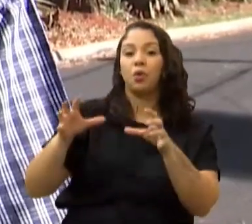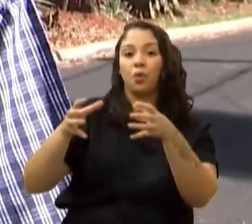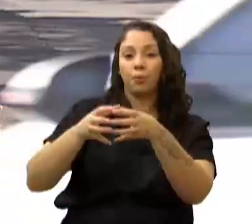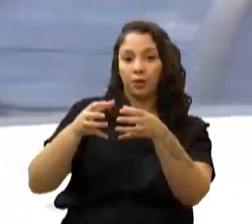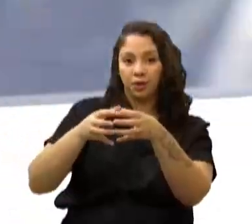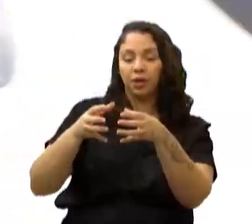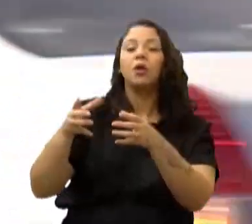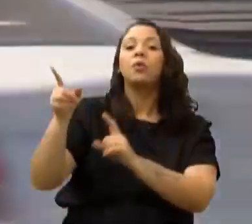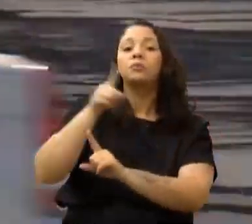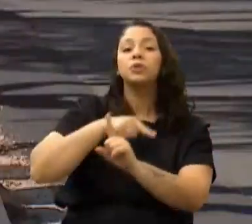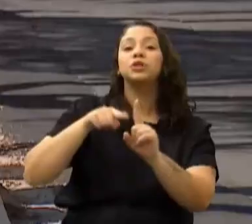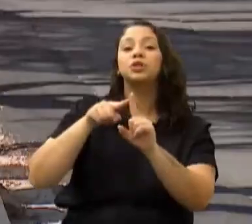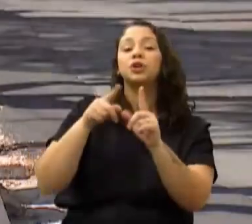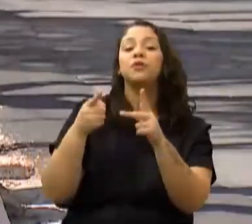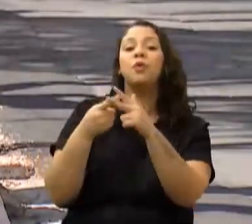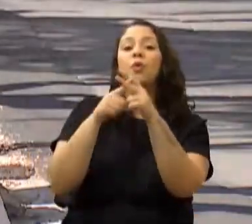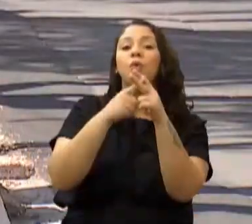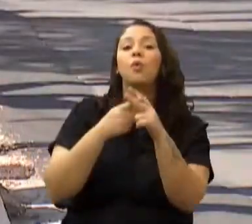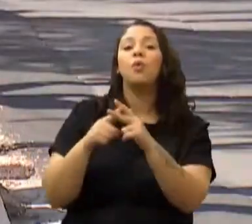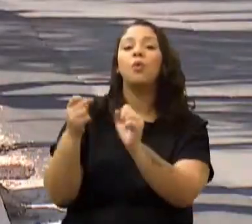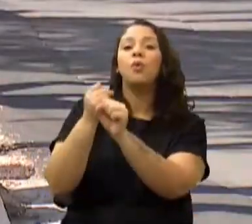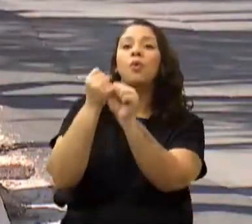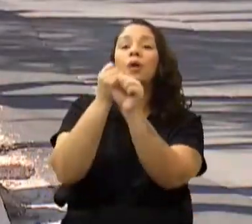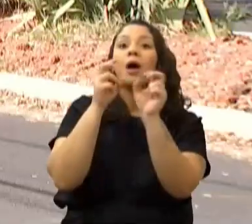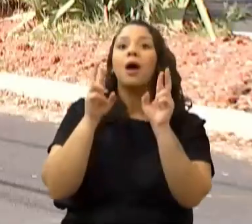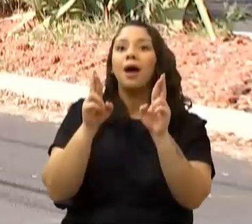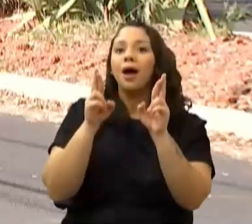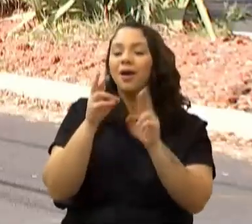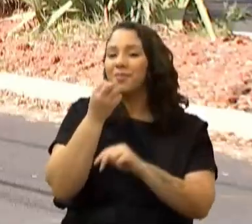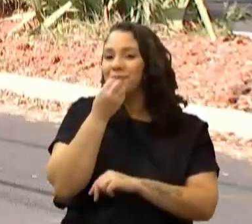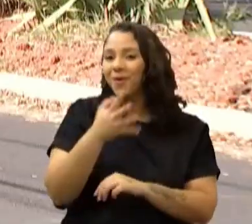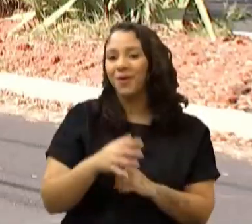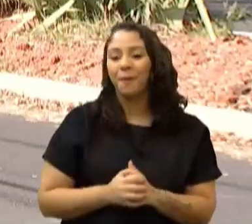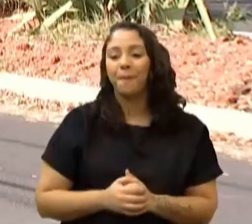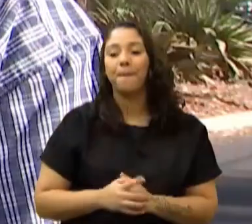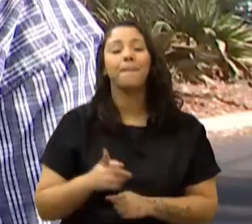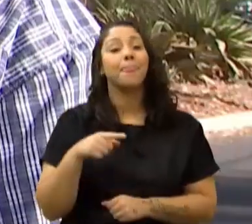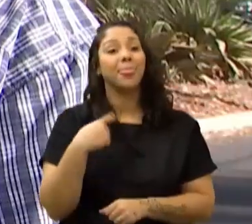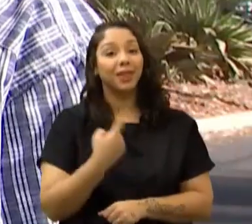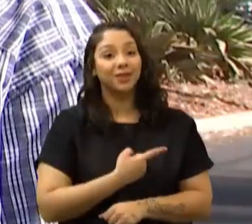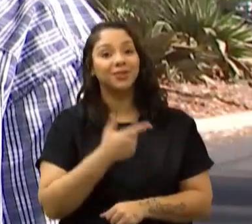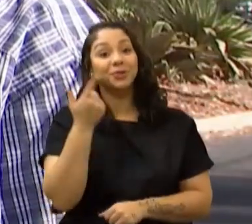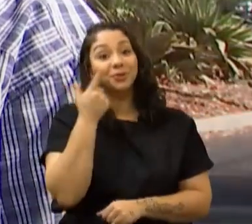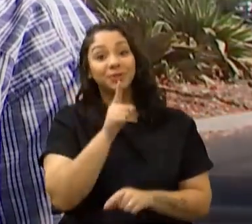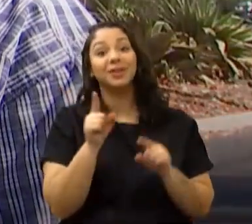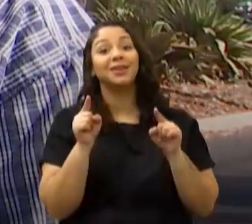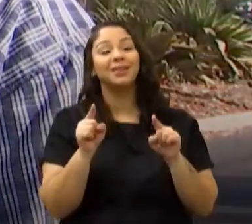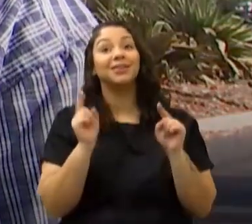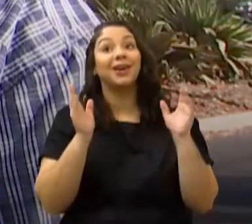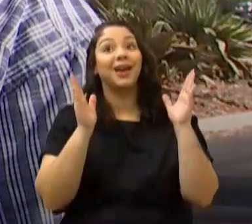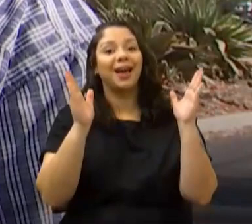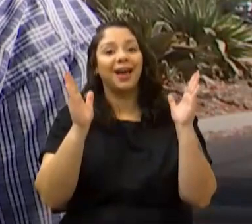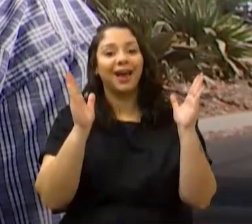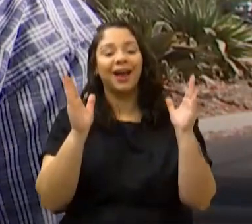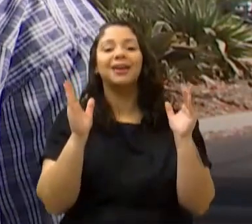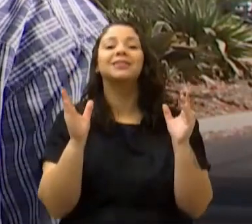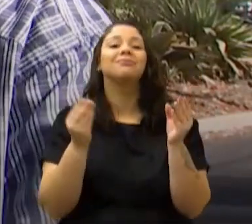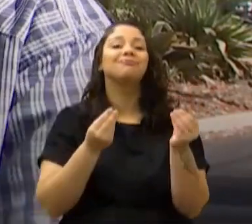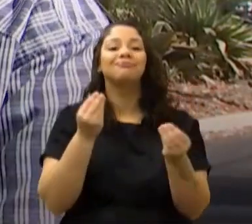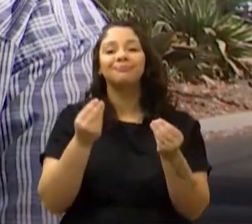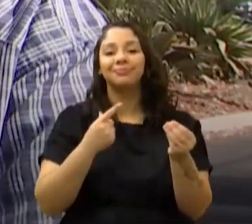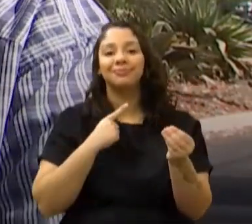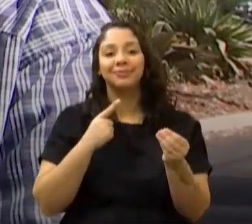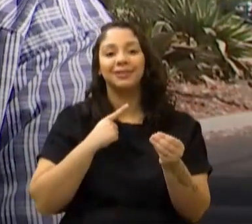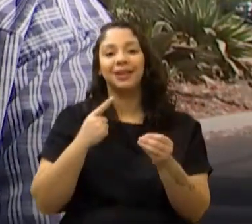comunitário a expectativa da finalização das obras é muito boa nós conseguimos isso graças